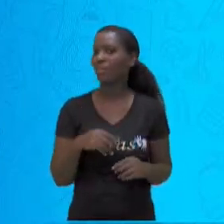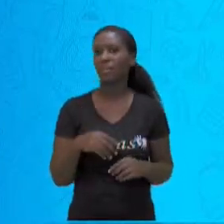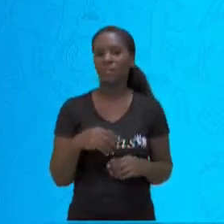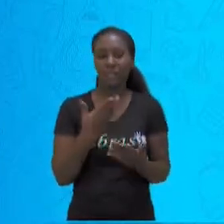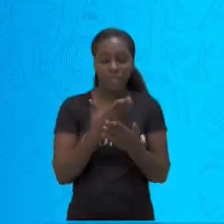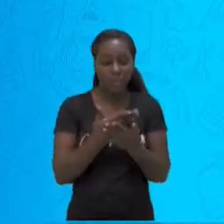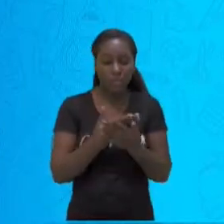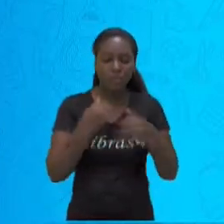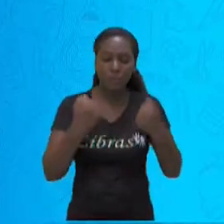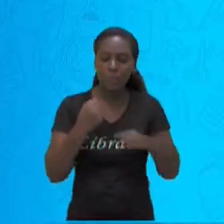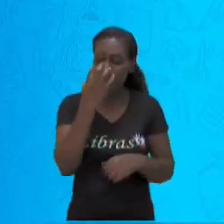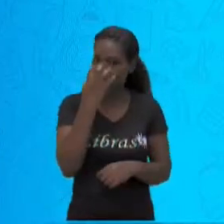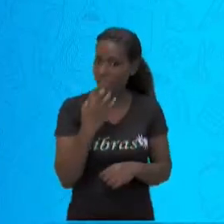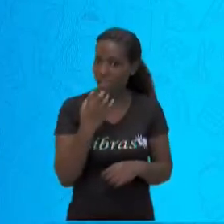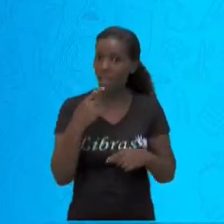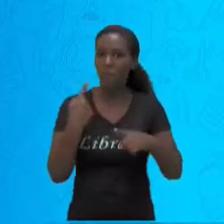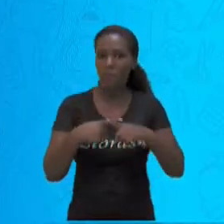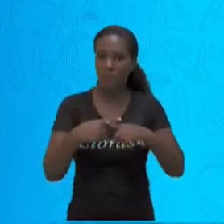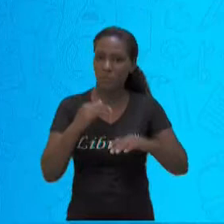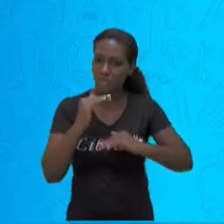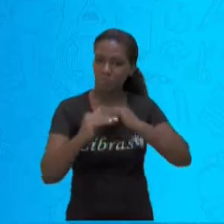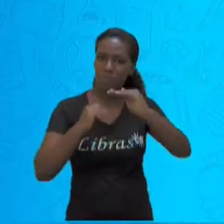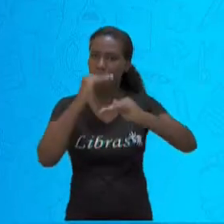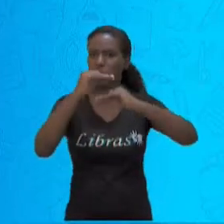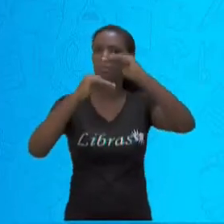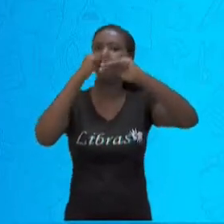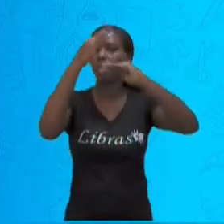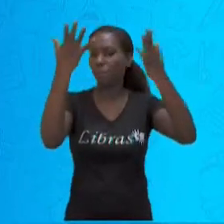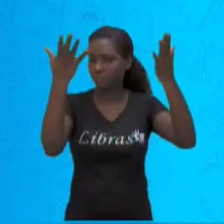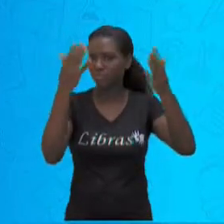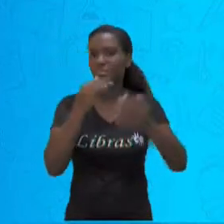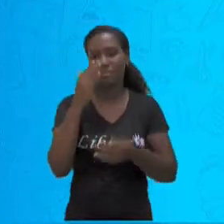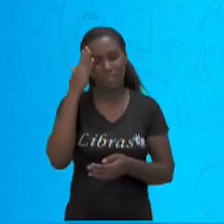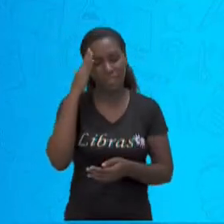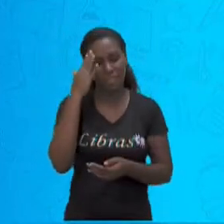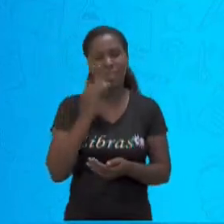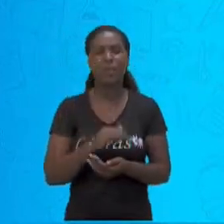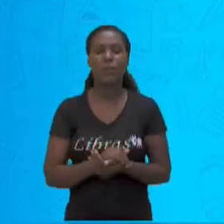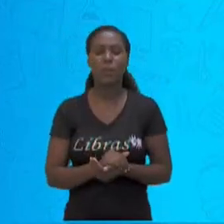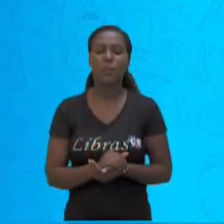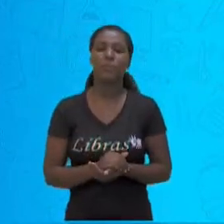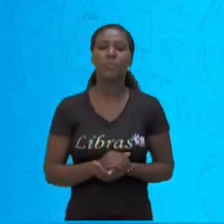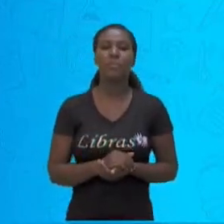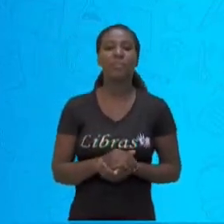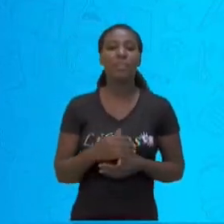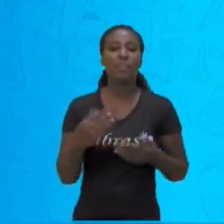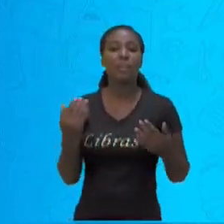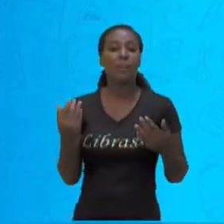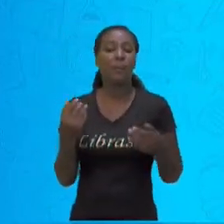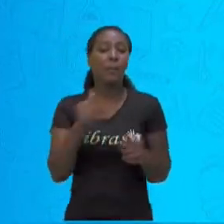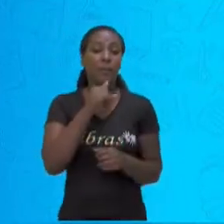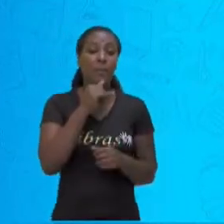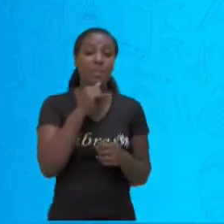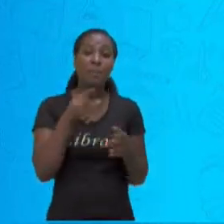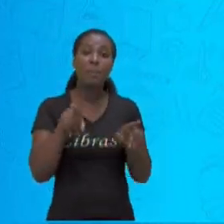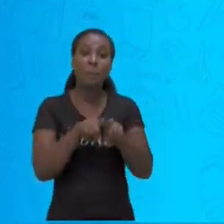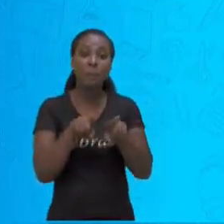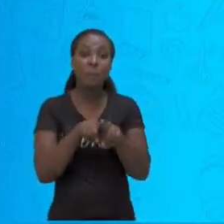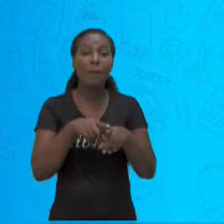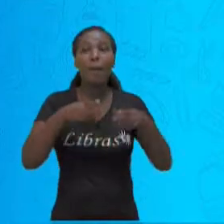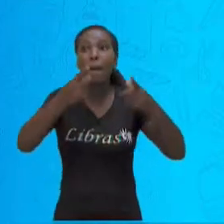possa crescer e faz diferença. Através da música, um país tão